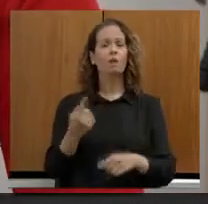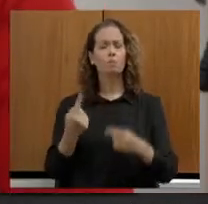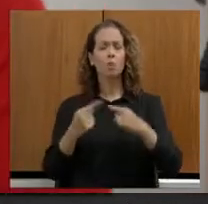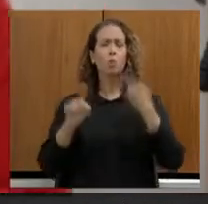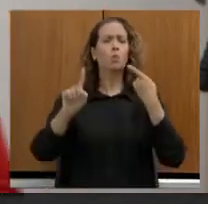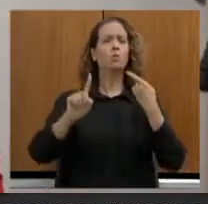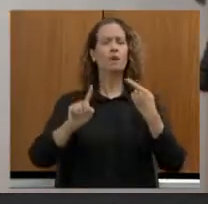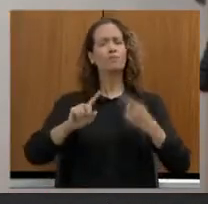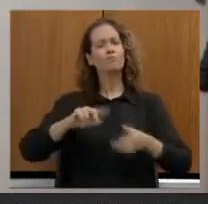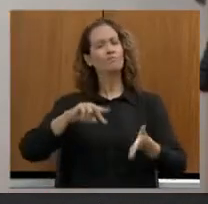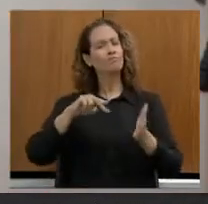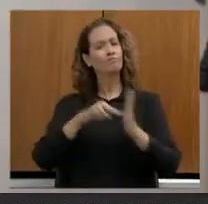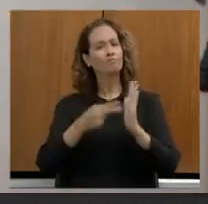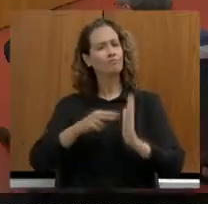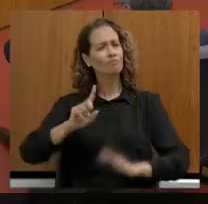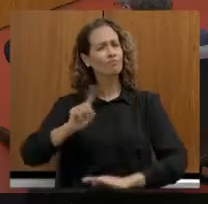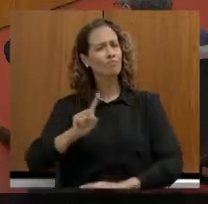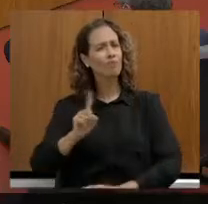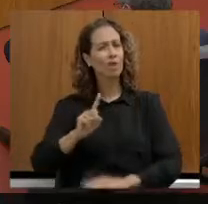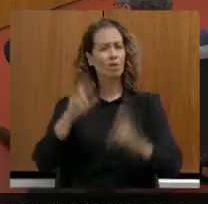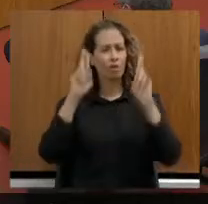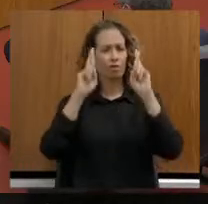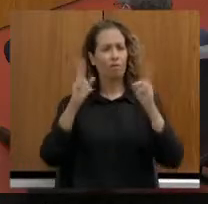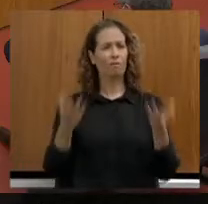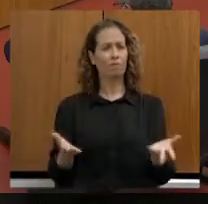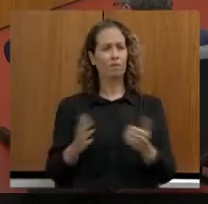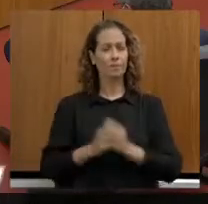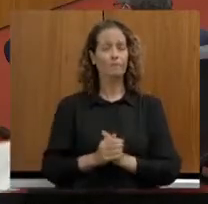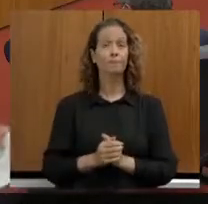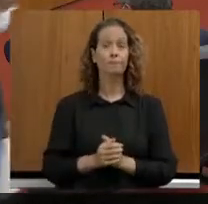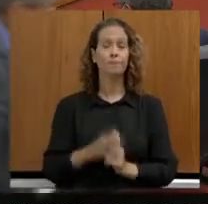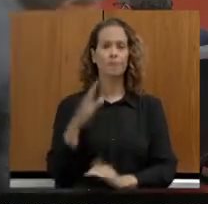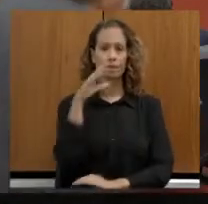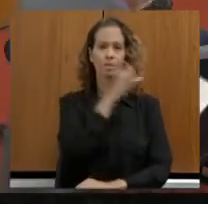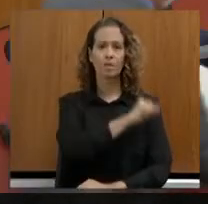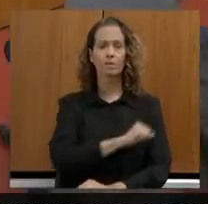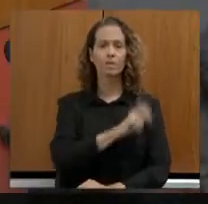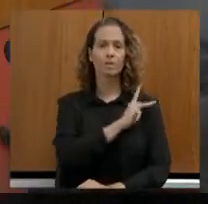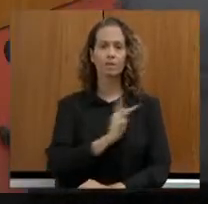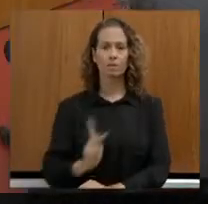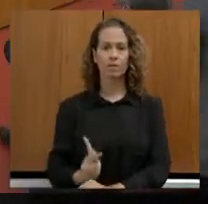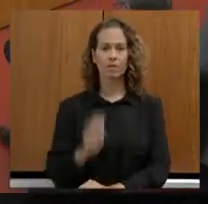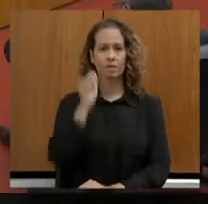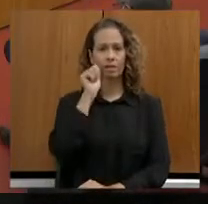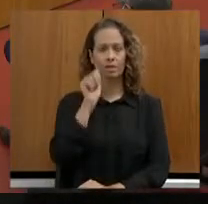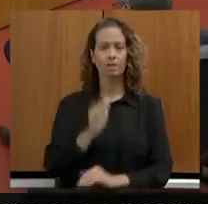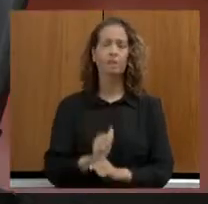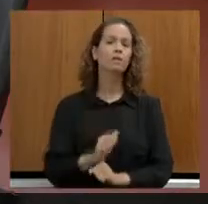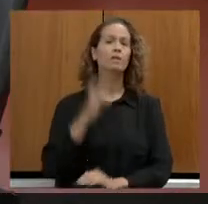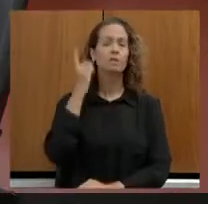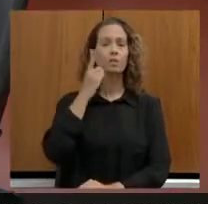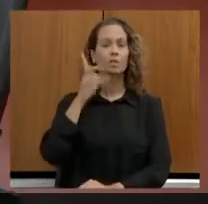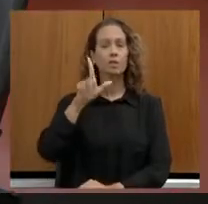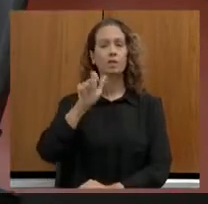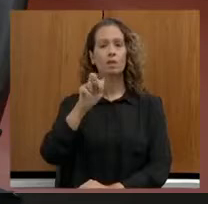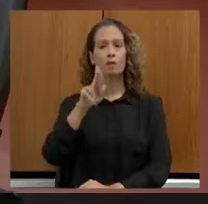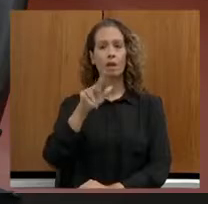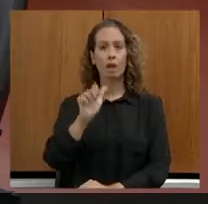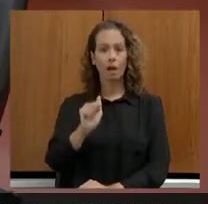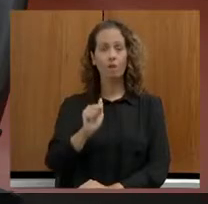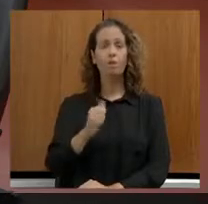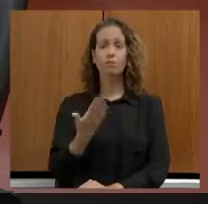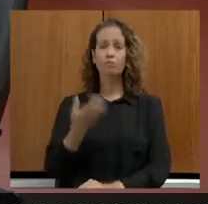lá Deputado Betão o rapidamente o presidente É porque por exemplo a deputado a Laura Serrano